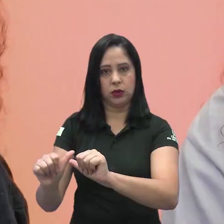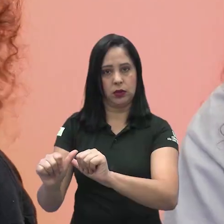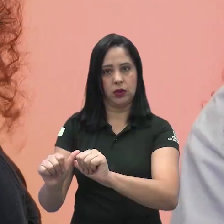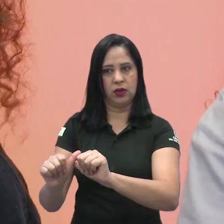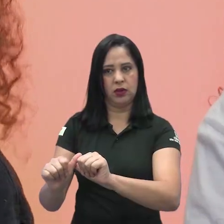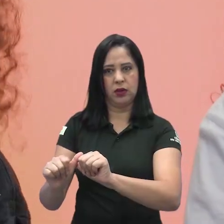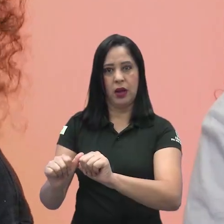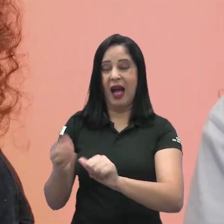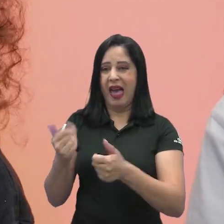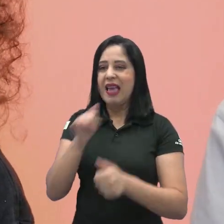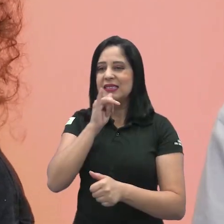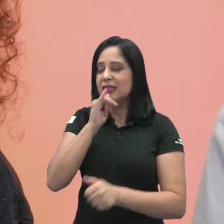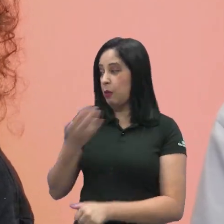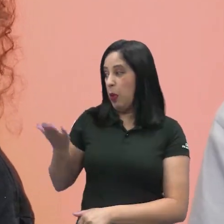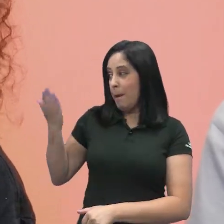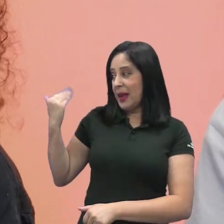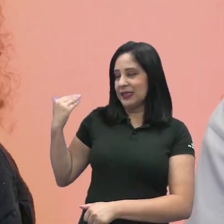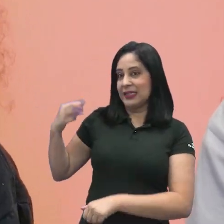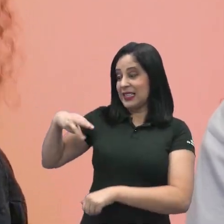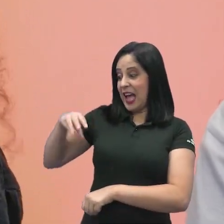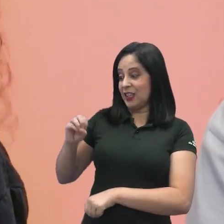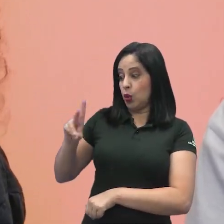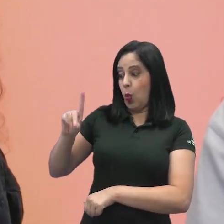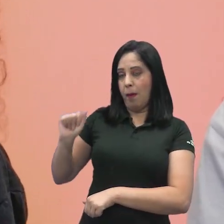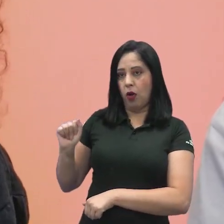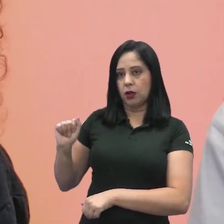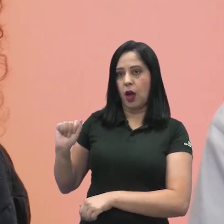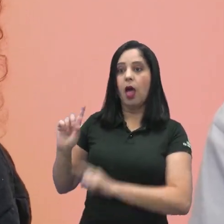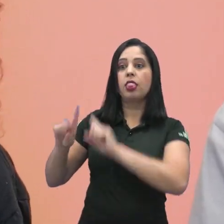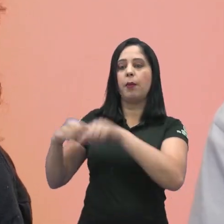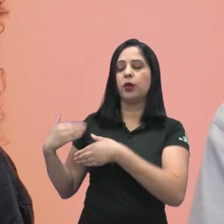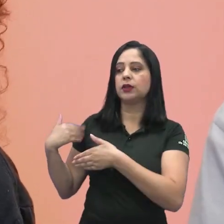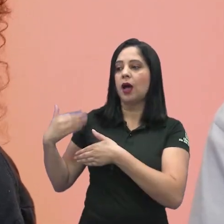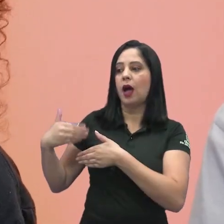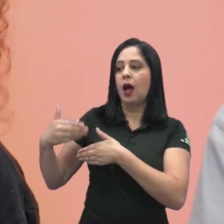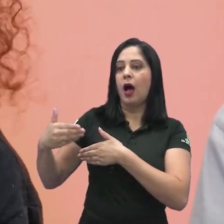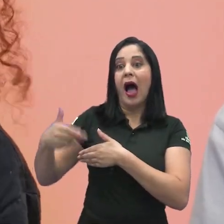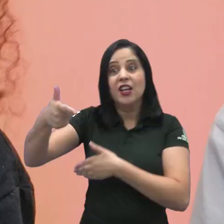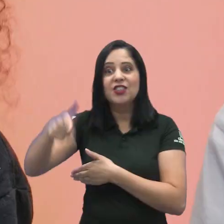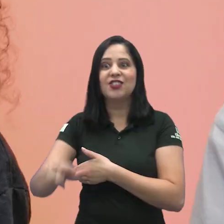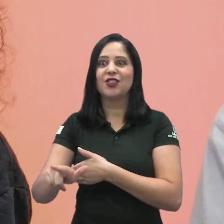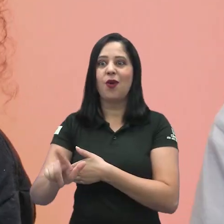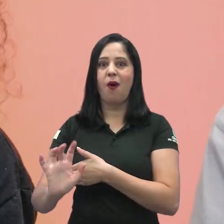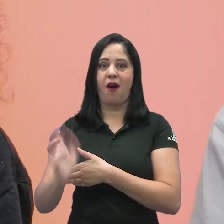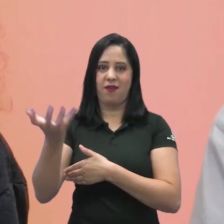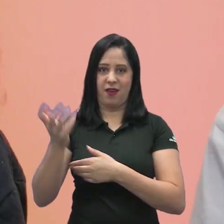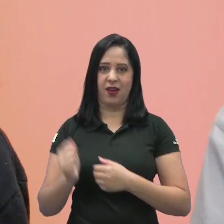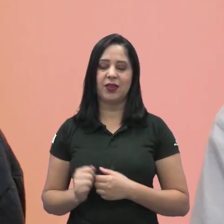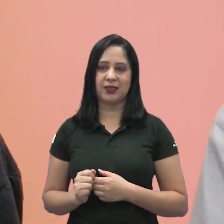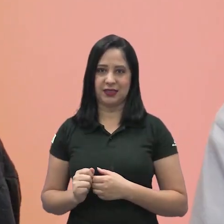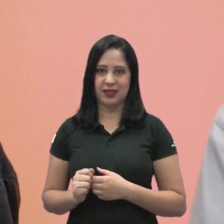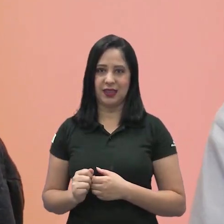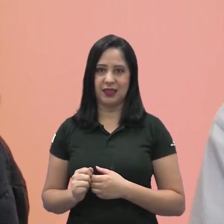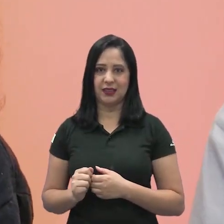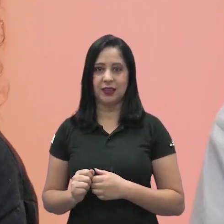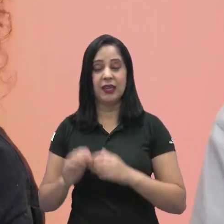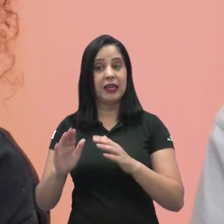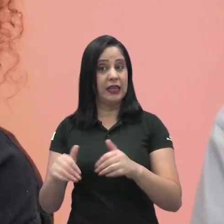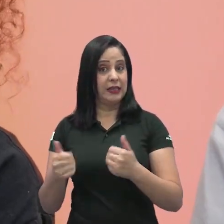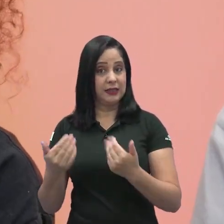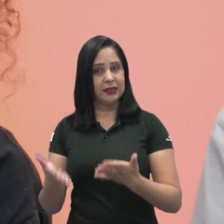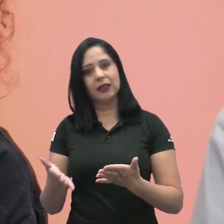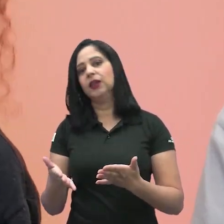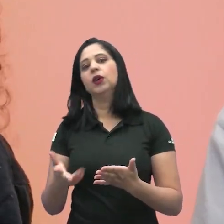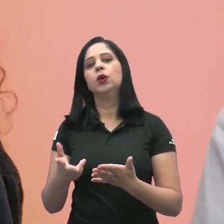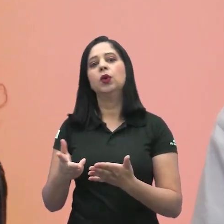já foi moda numa época, ela passa a ser moda de novo. Moda na matemática é aquilo que aparece mais, né? Então, a gente